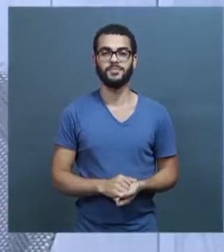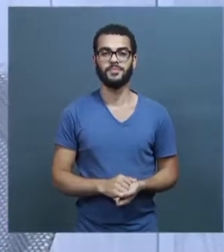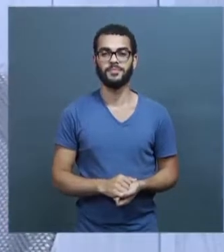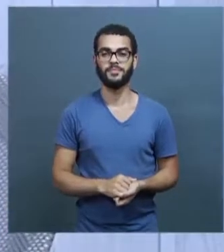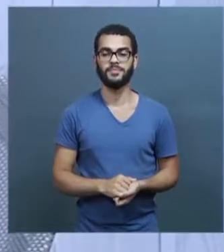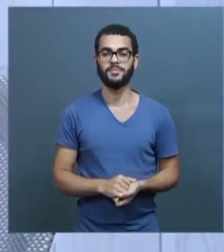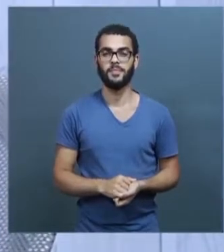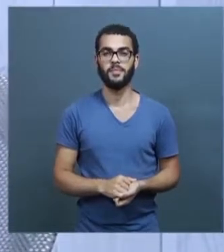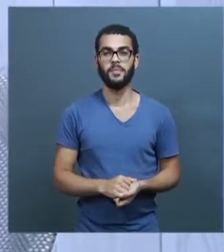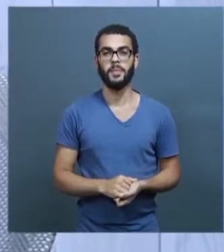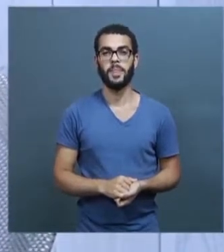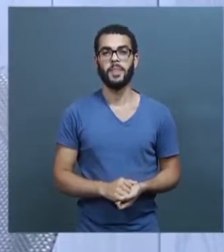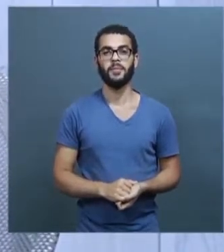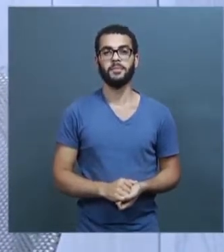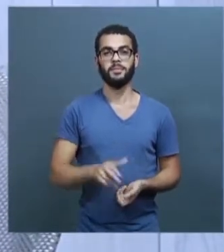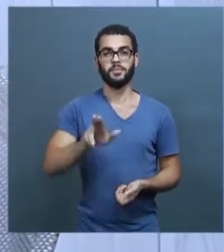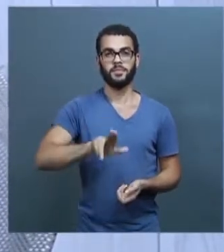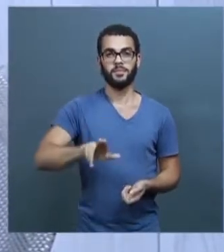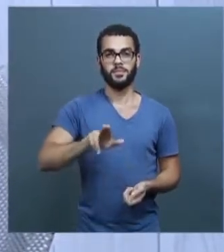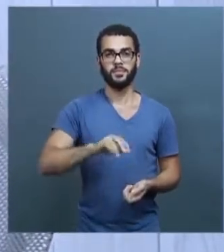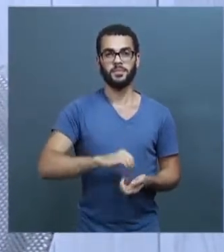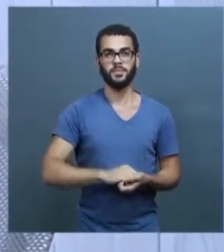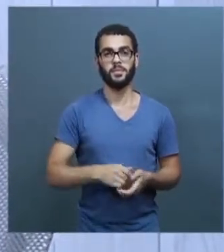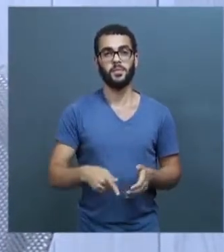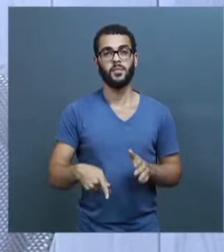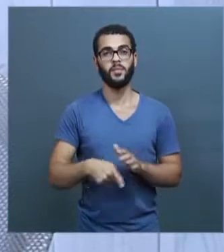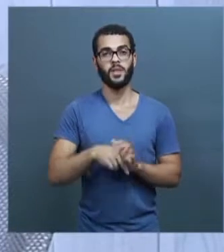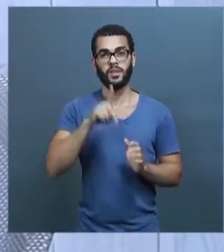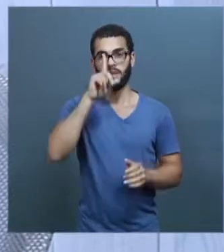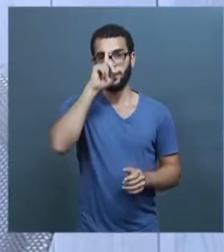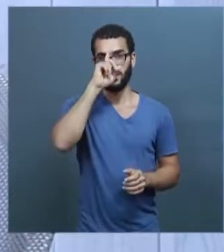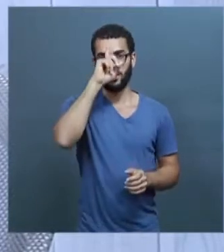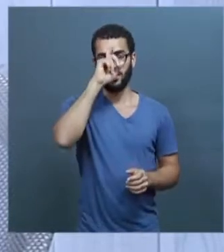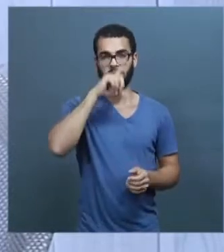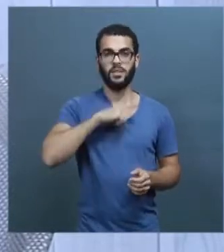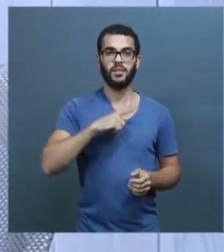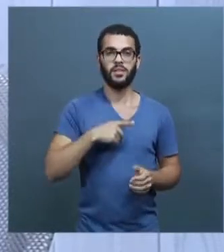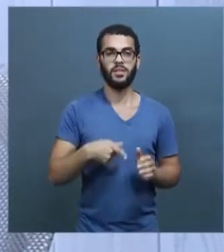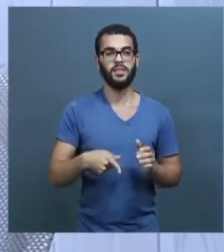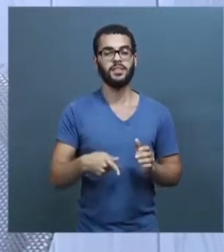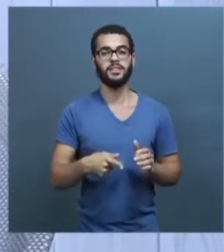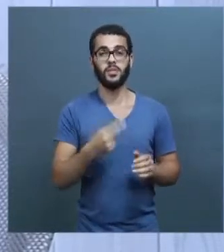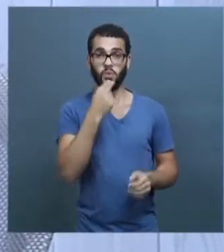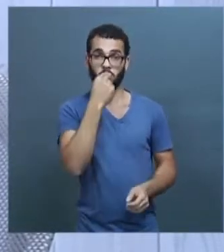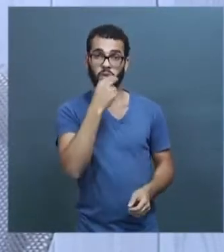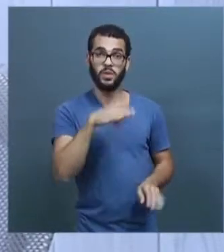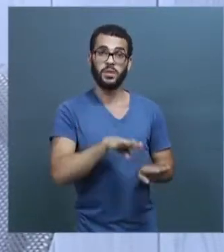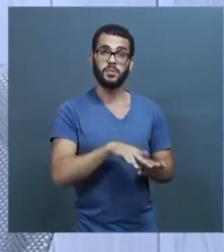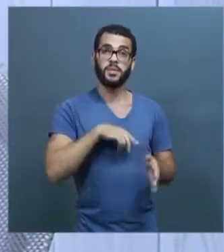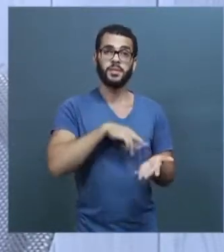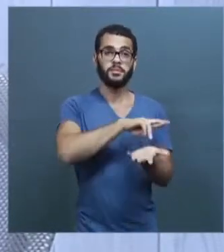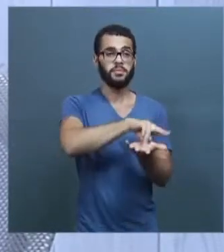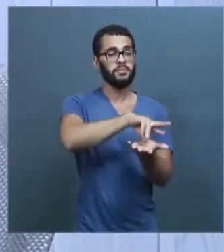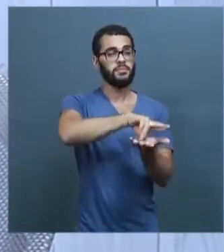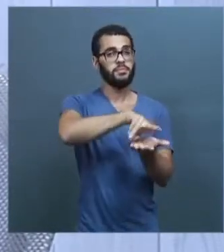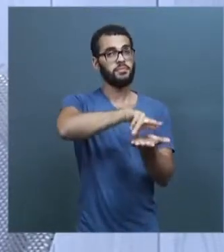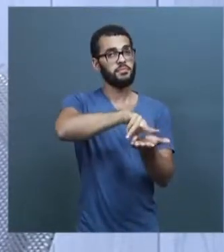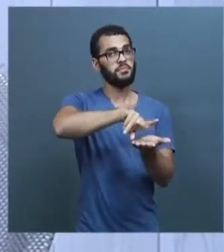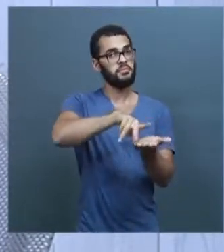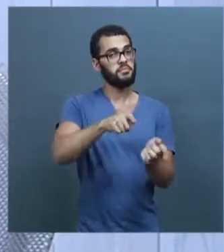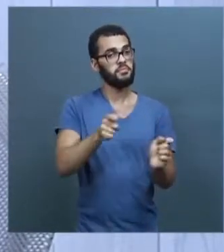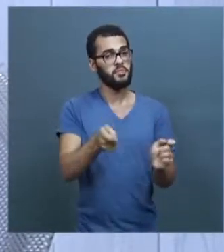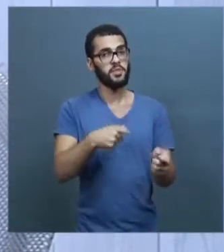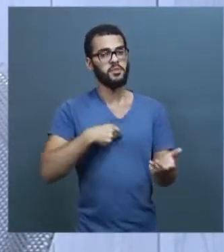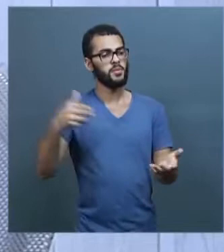em Uberlândia, as unidades básicas de saúde oferecem acolhimento nutricional e multidisciplinar à comunidade.